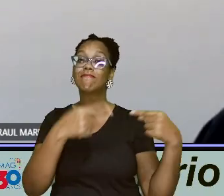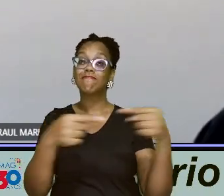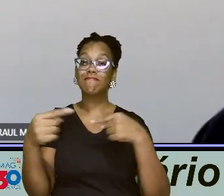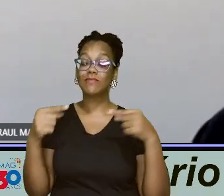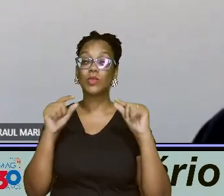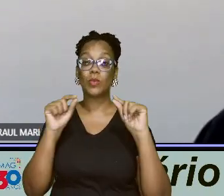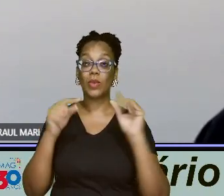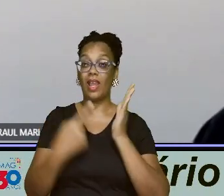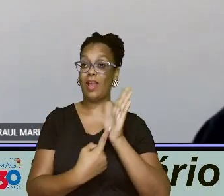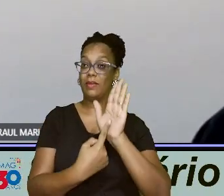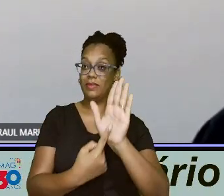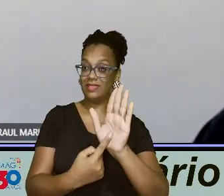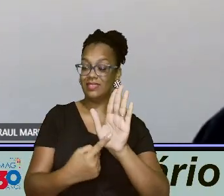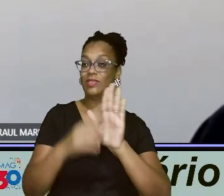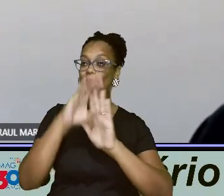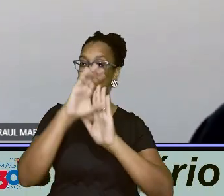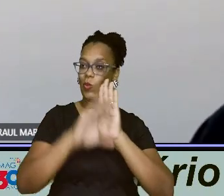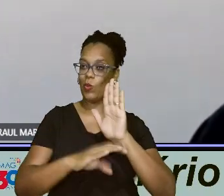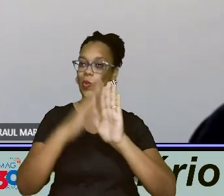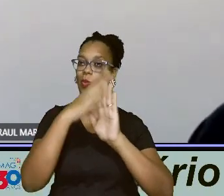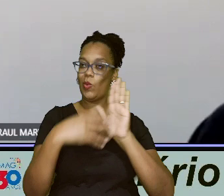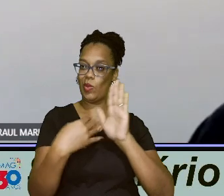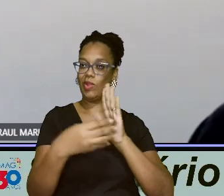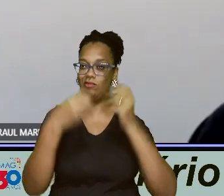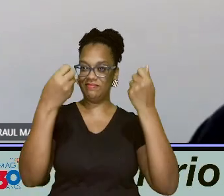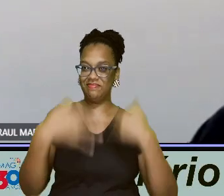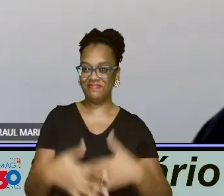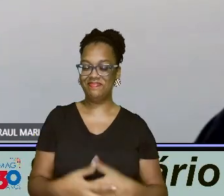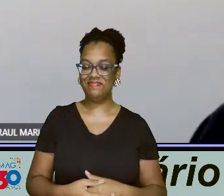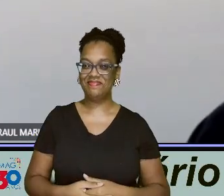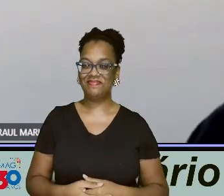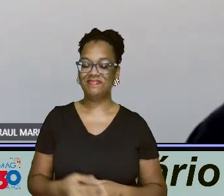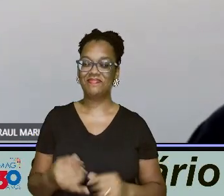currículo farei também a seguir.